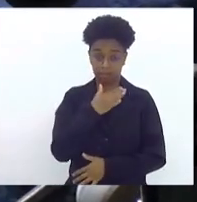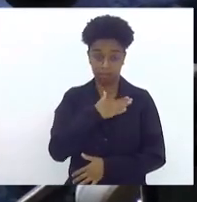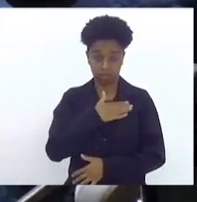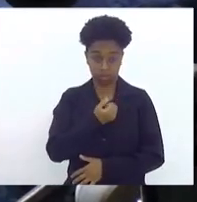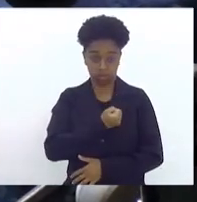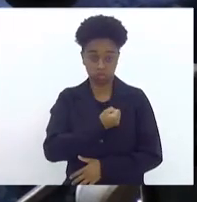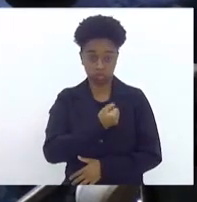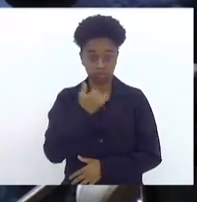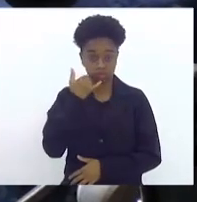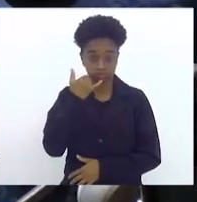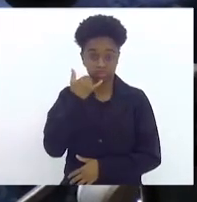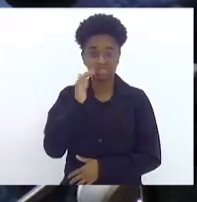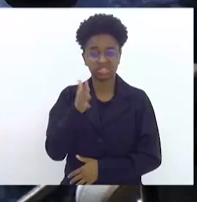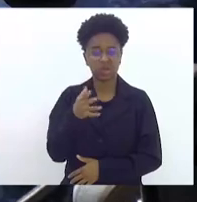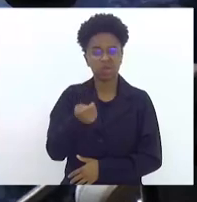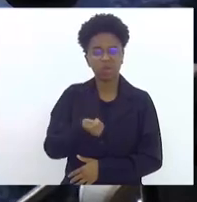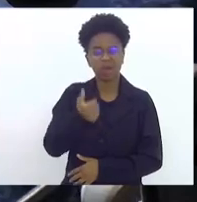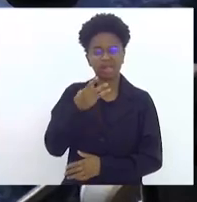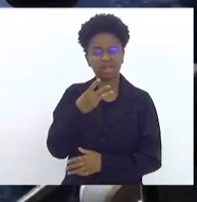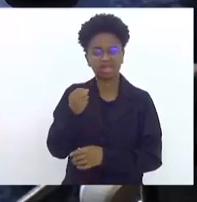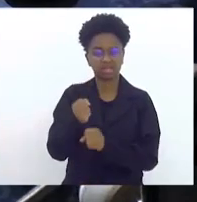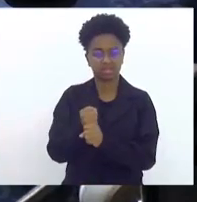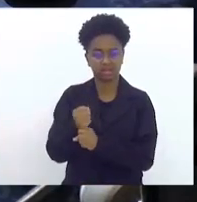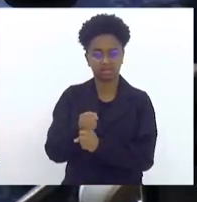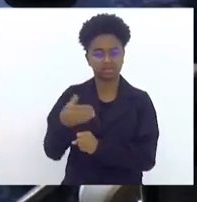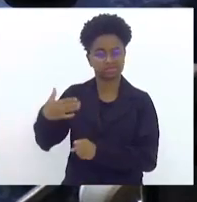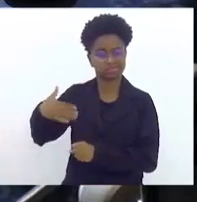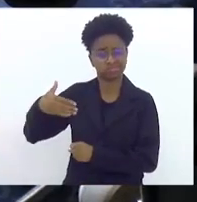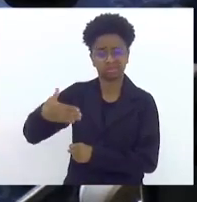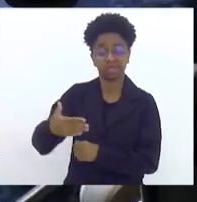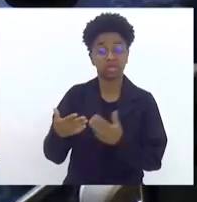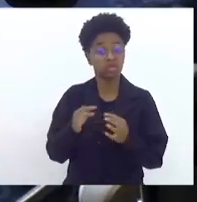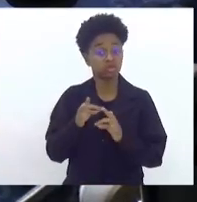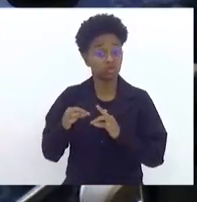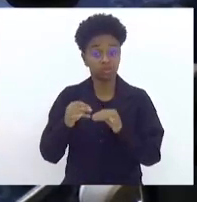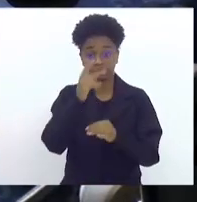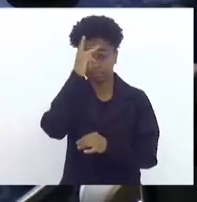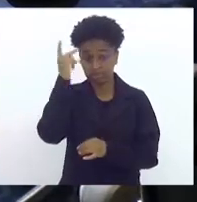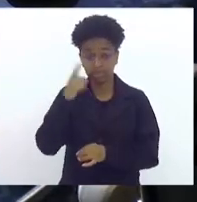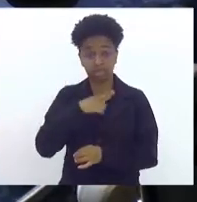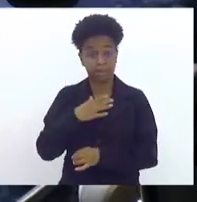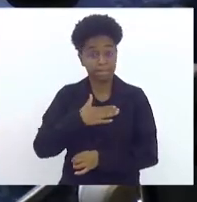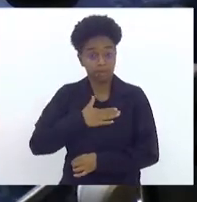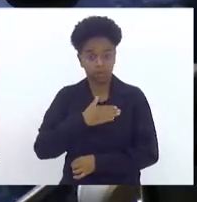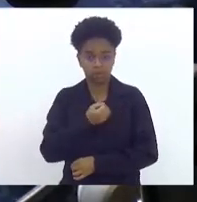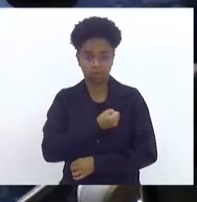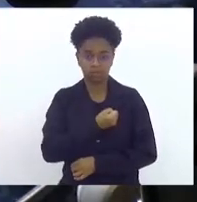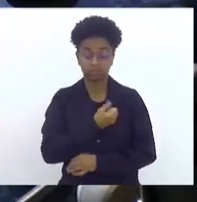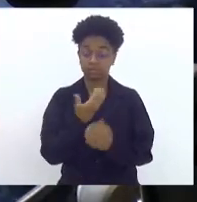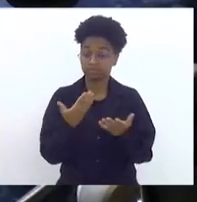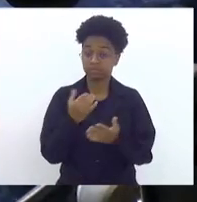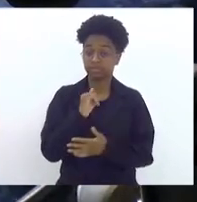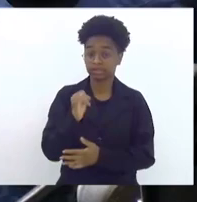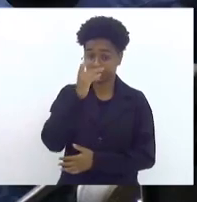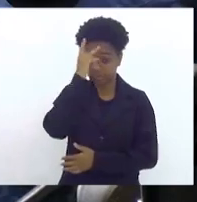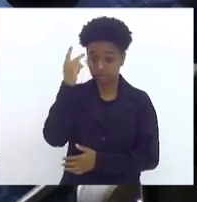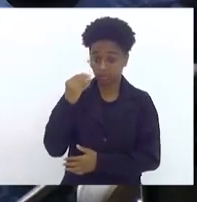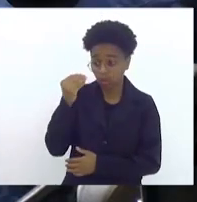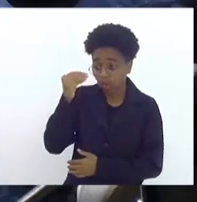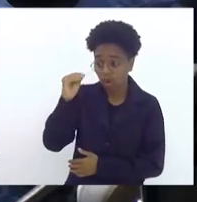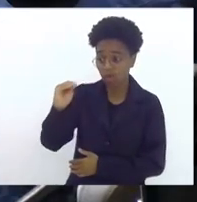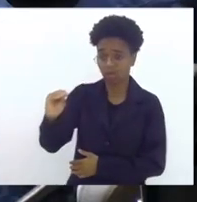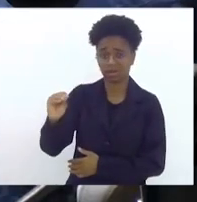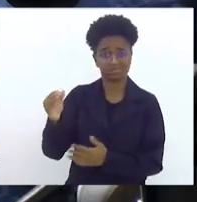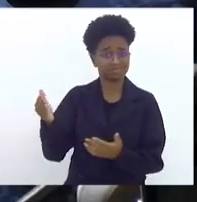número de telefone tem quase 30 anos né então todas as pessoas têm o número de telefone se alguém coloca o número de telefone numa situação dessa o